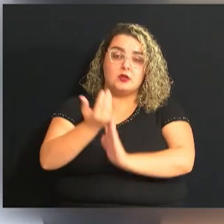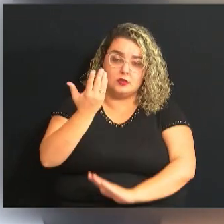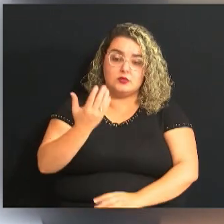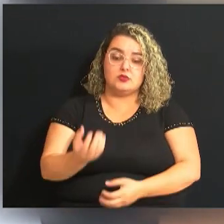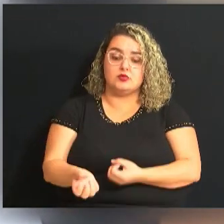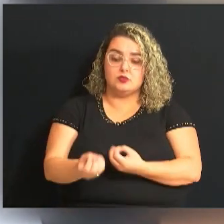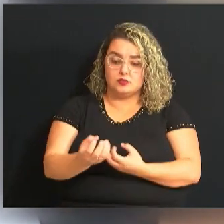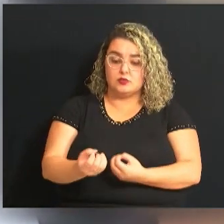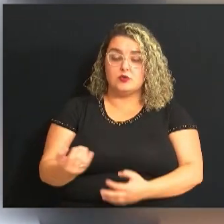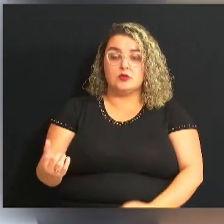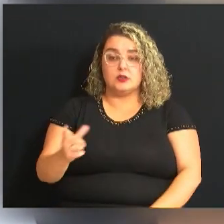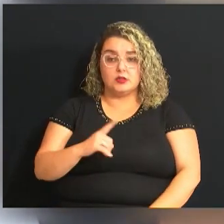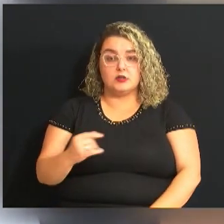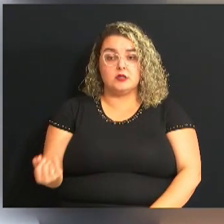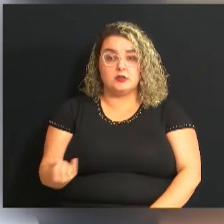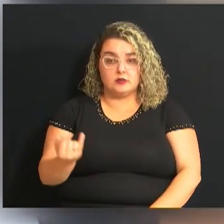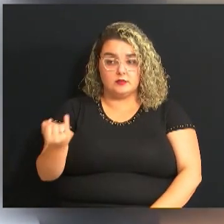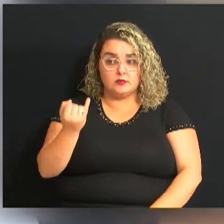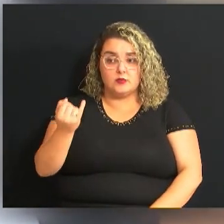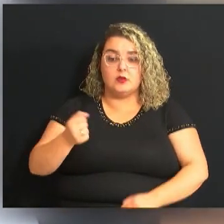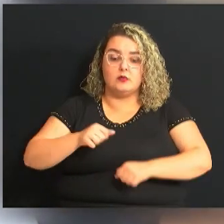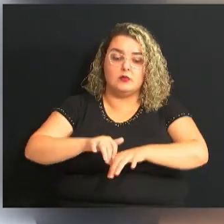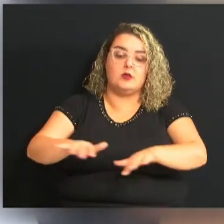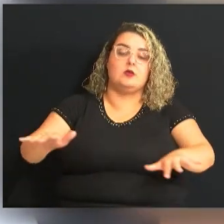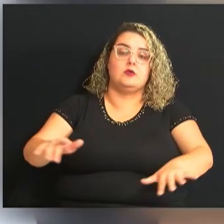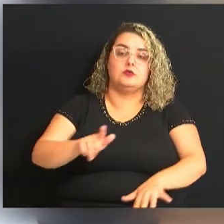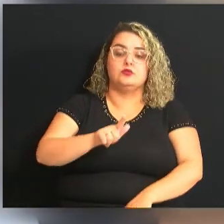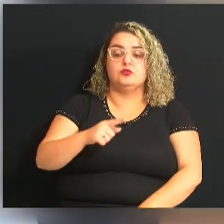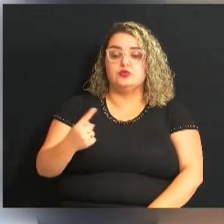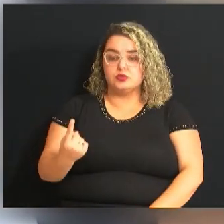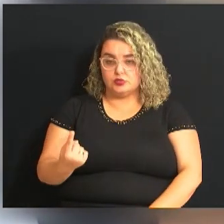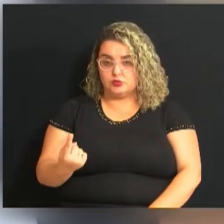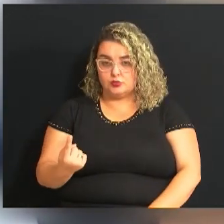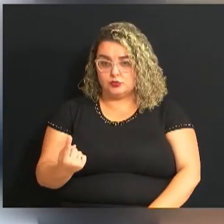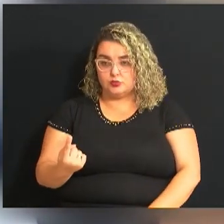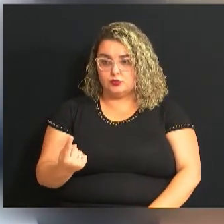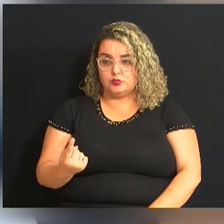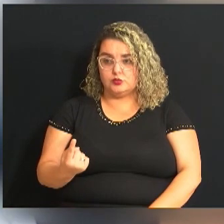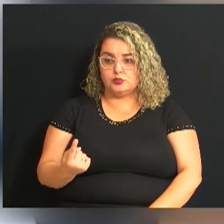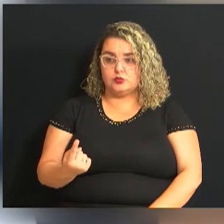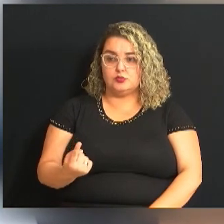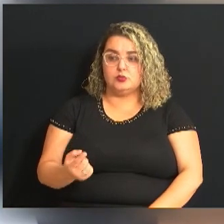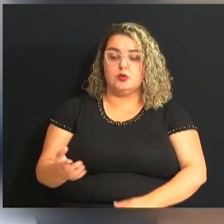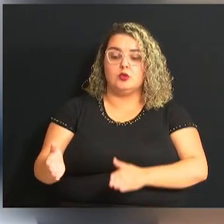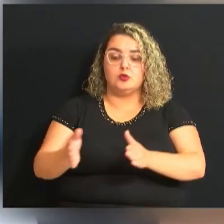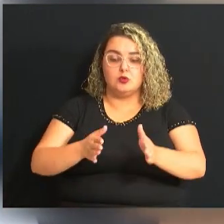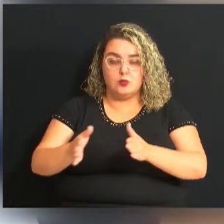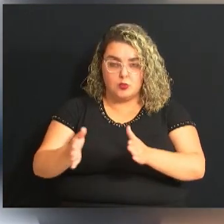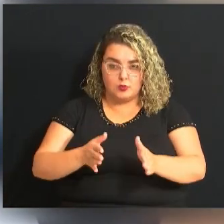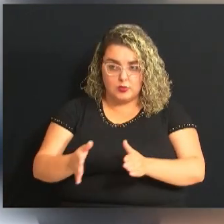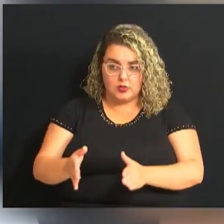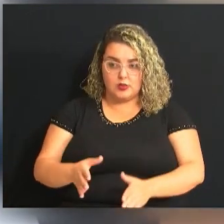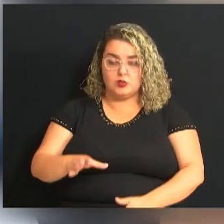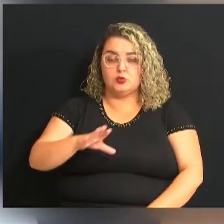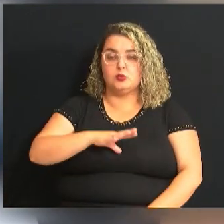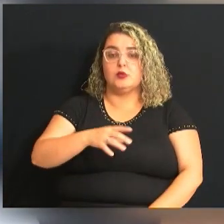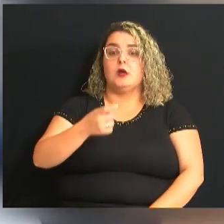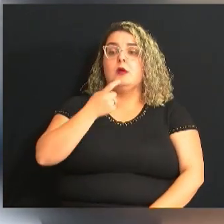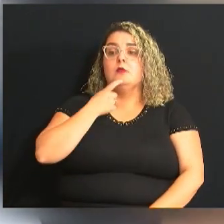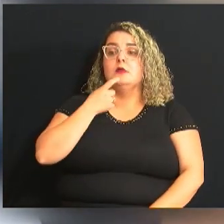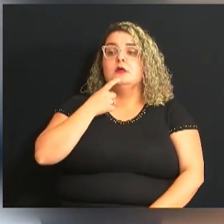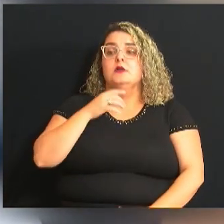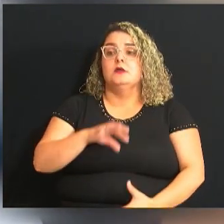importante veiculada no portal G1, onde, na ocasião, Campinas liderava os casos